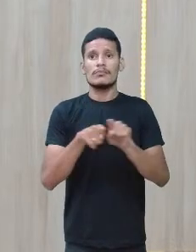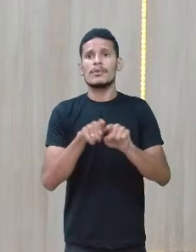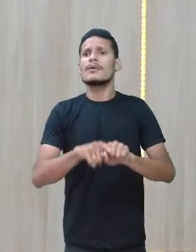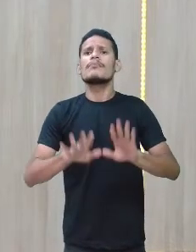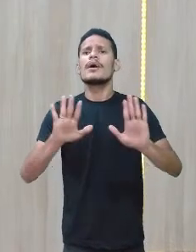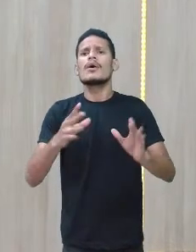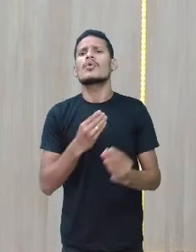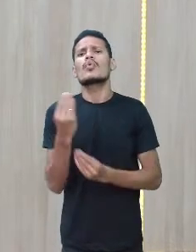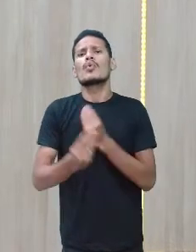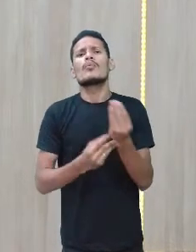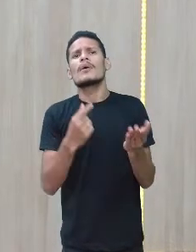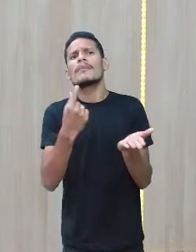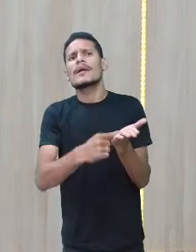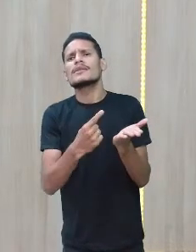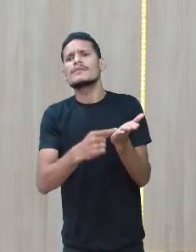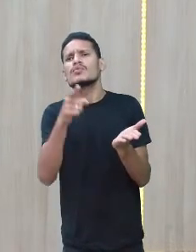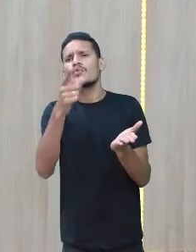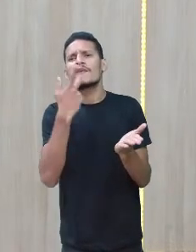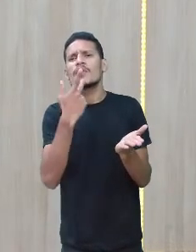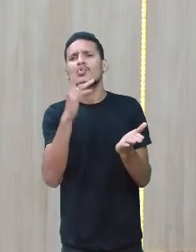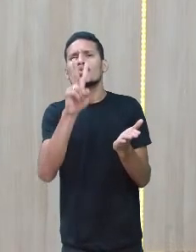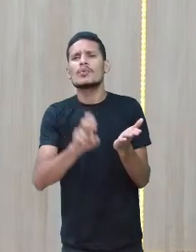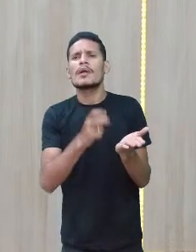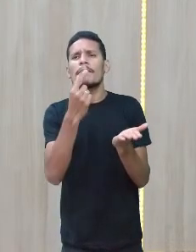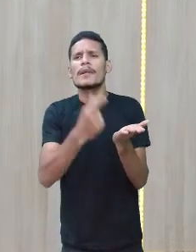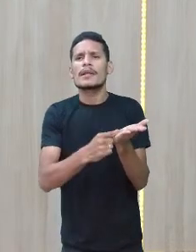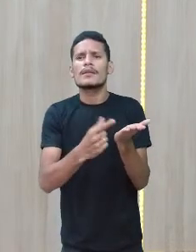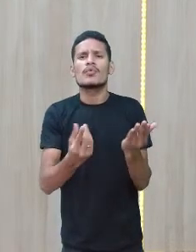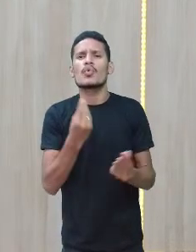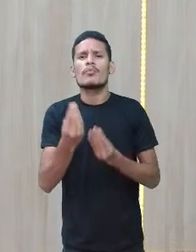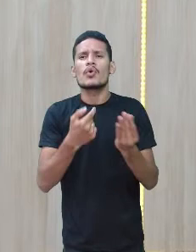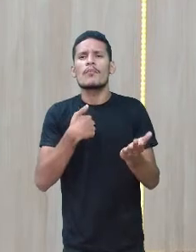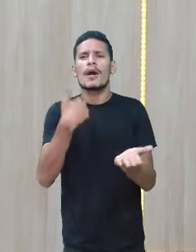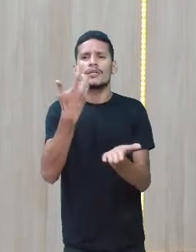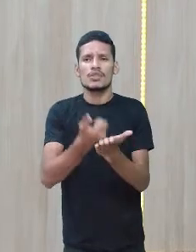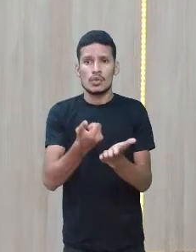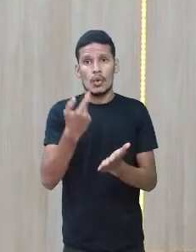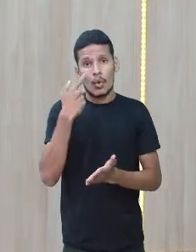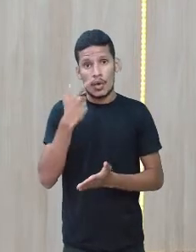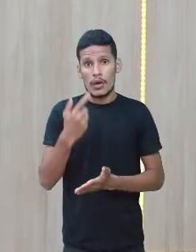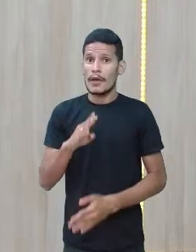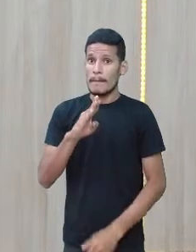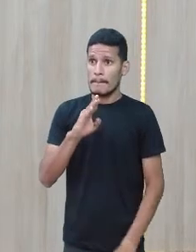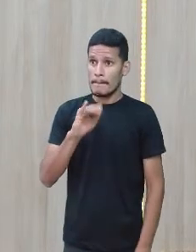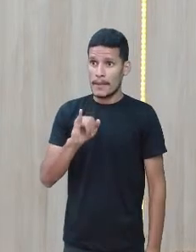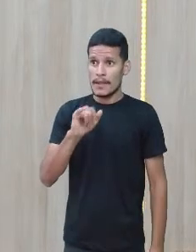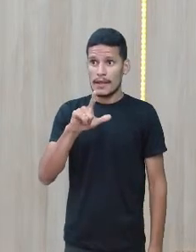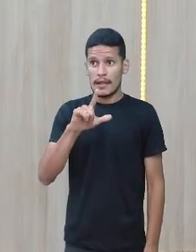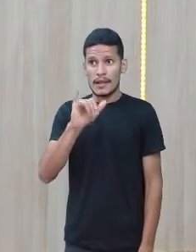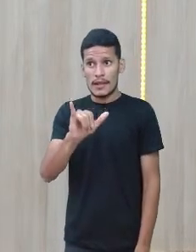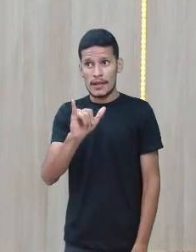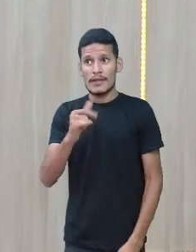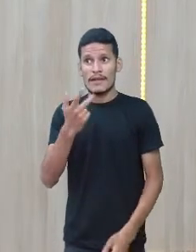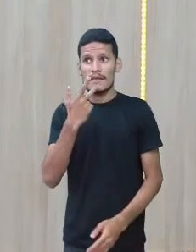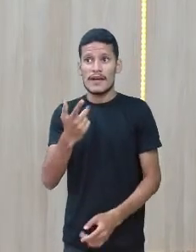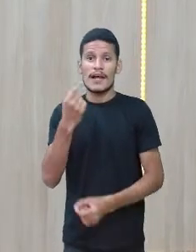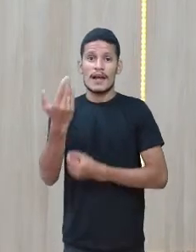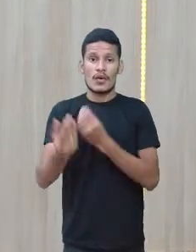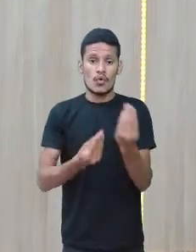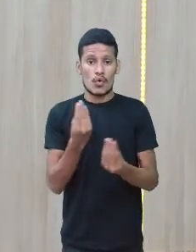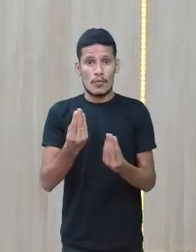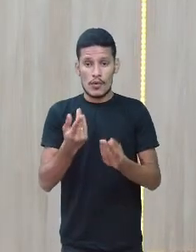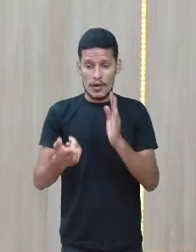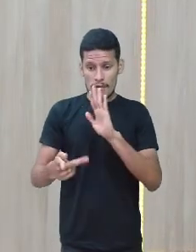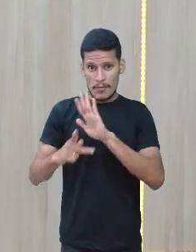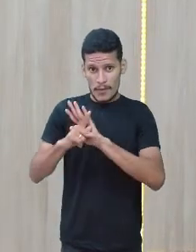tu tá falando de aplicativo, como danada é que eu faço para baixar esse negócio? E aí agora, Billy, caríssimo, vai jogar agora aí